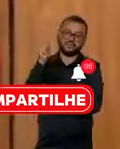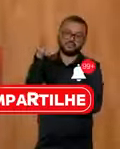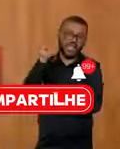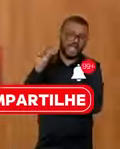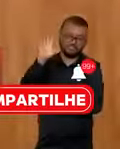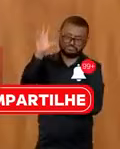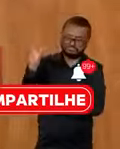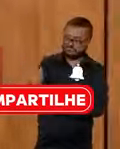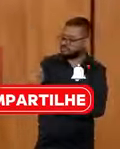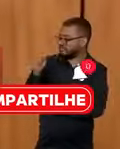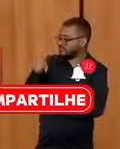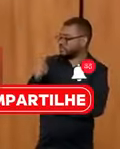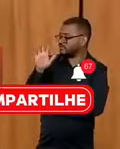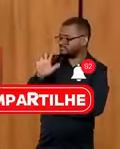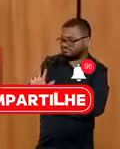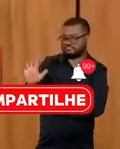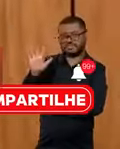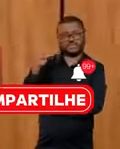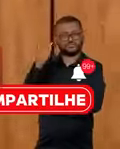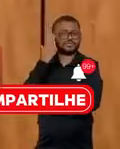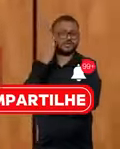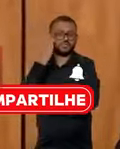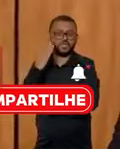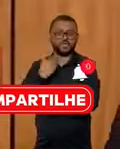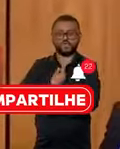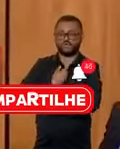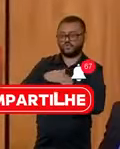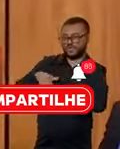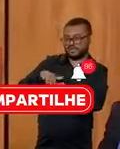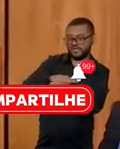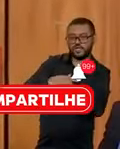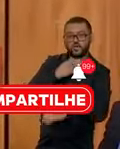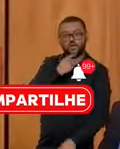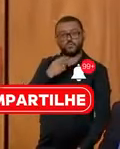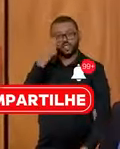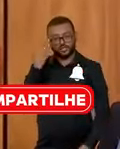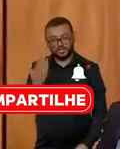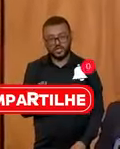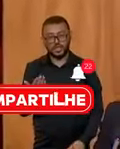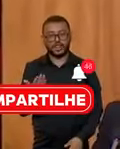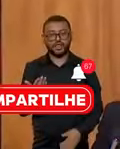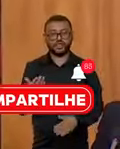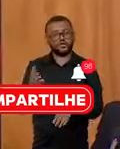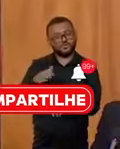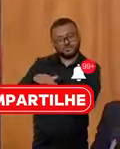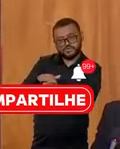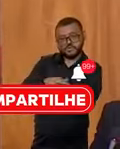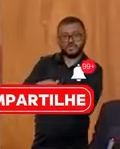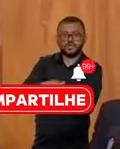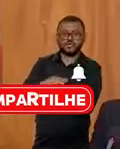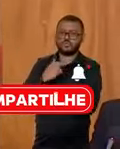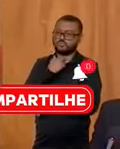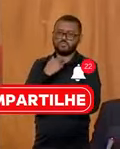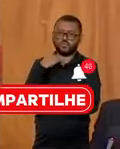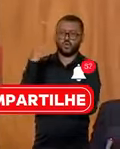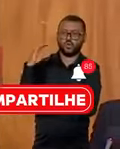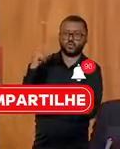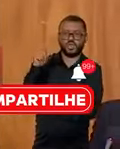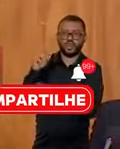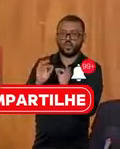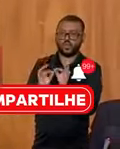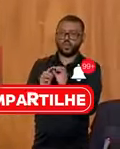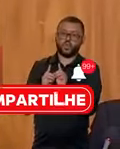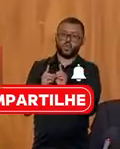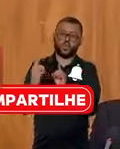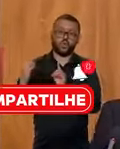com afinco isso. E eu fui mostrar para o companheiro Petros de que a Colômbia não pode ser um país distante